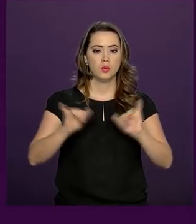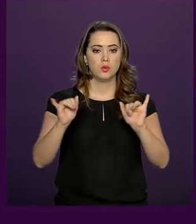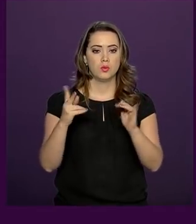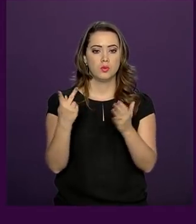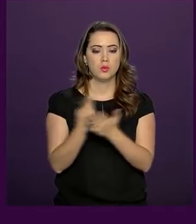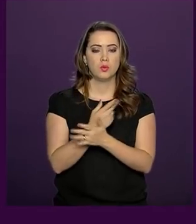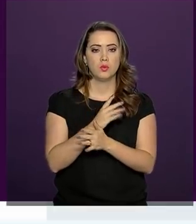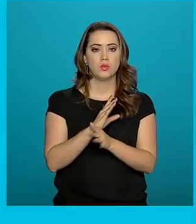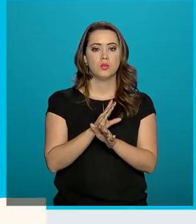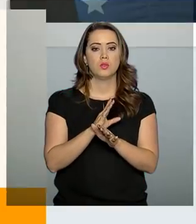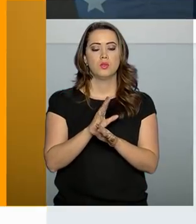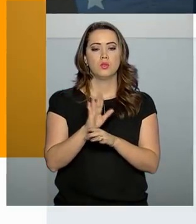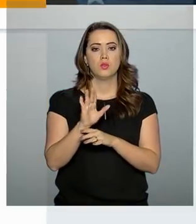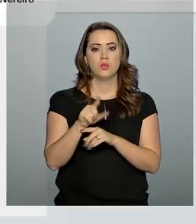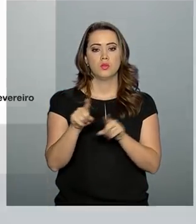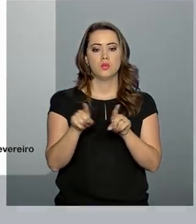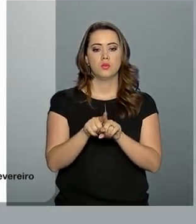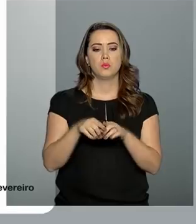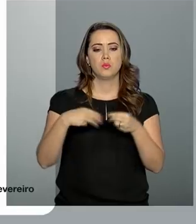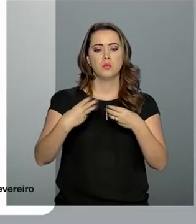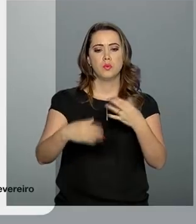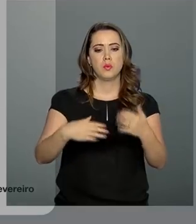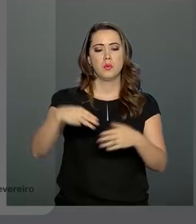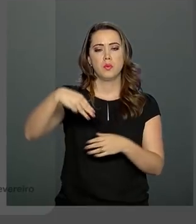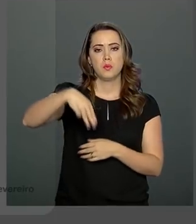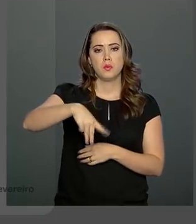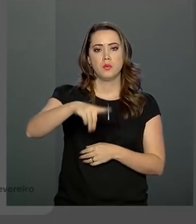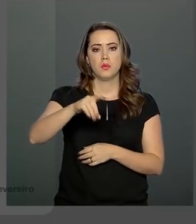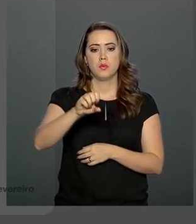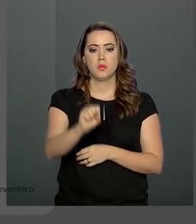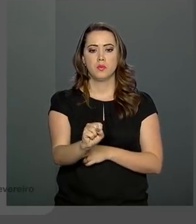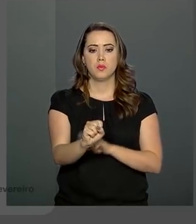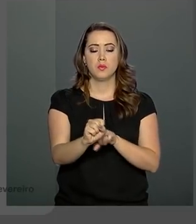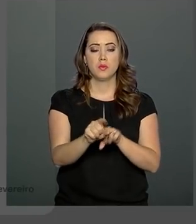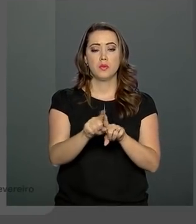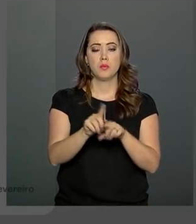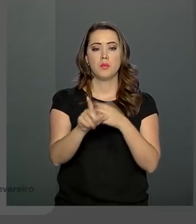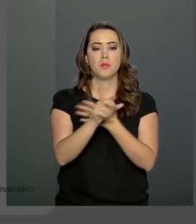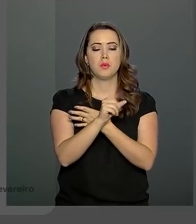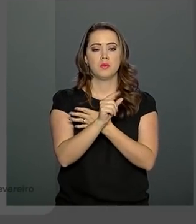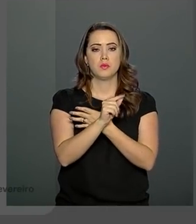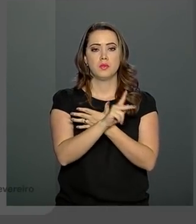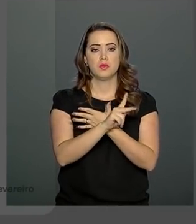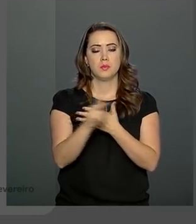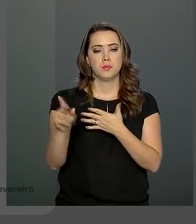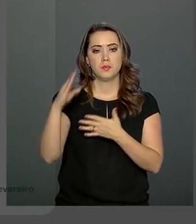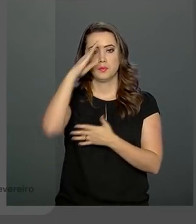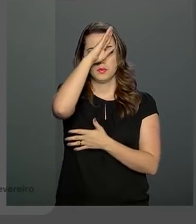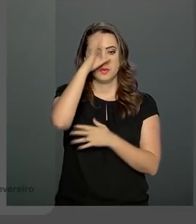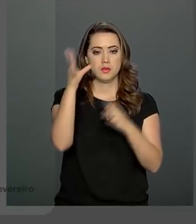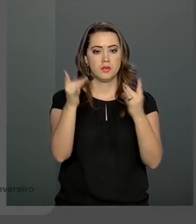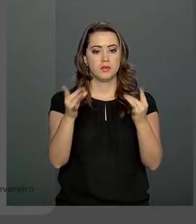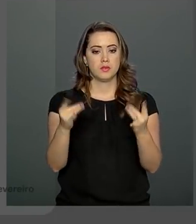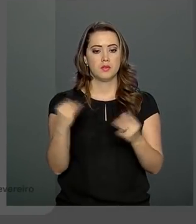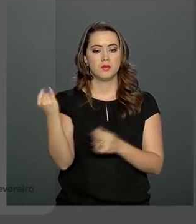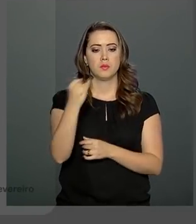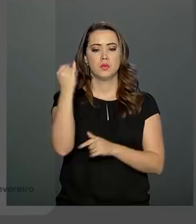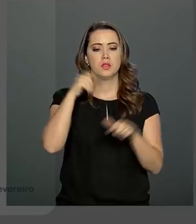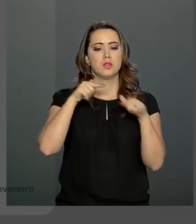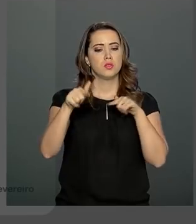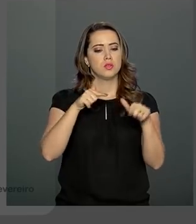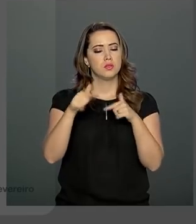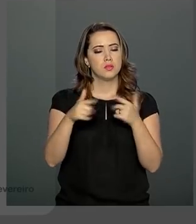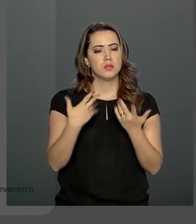no Facebook pelo Ministério do Desenvolvimento Regional. E pelo Twitter, o presidente Jair Bolsonaro destacou a ação e